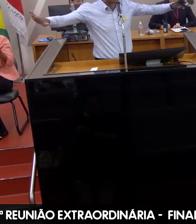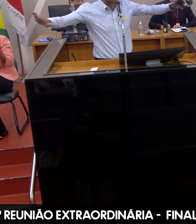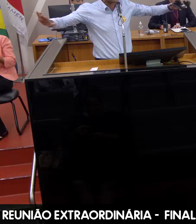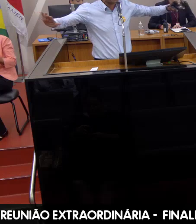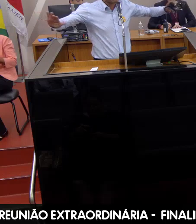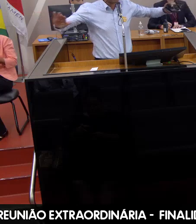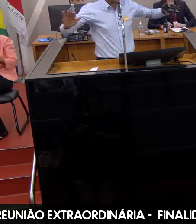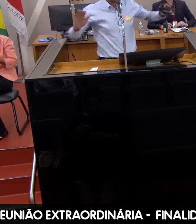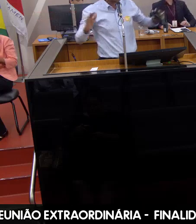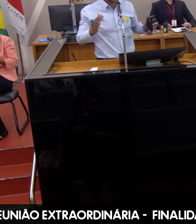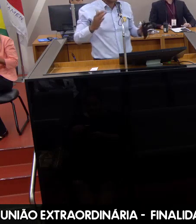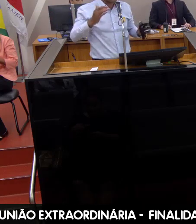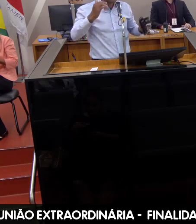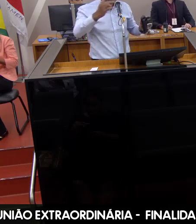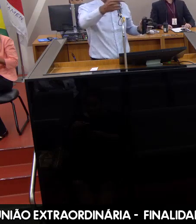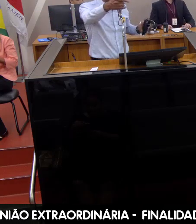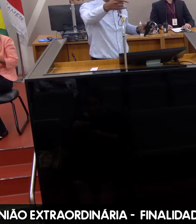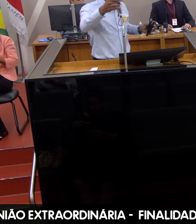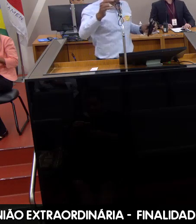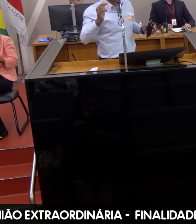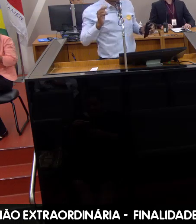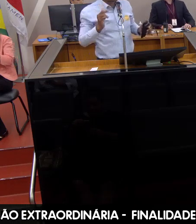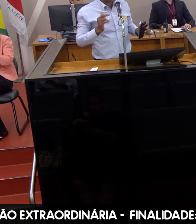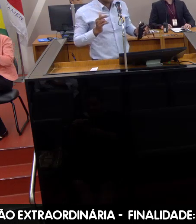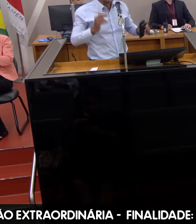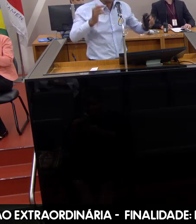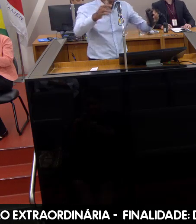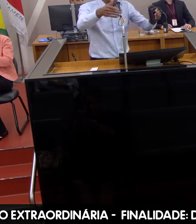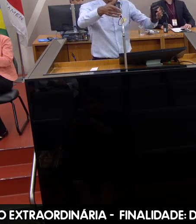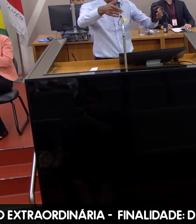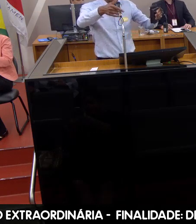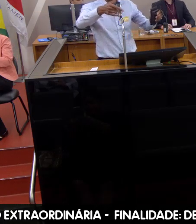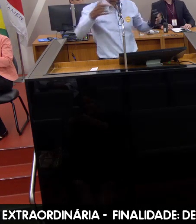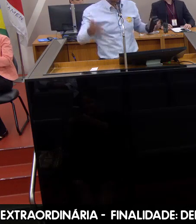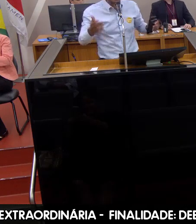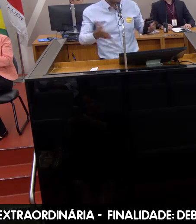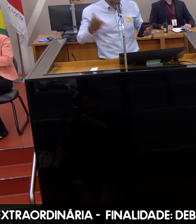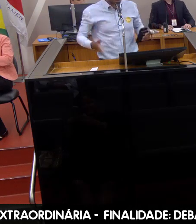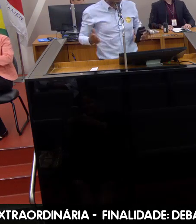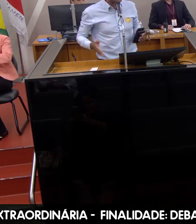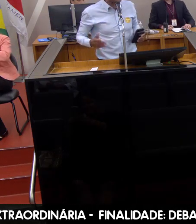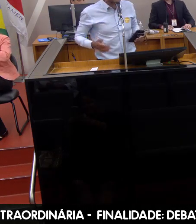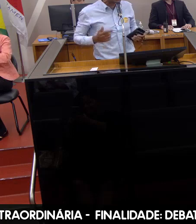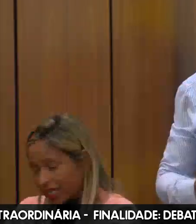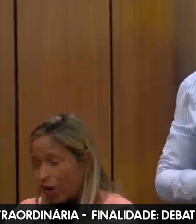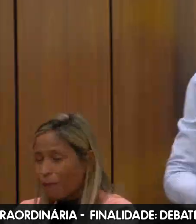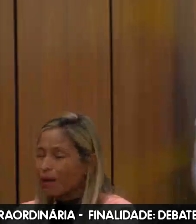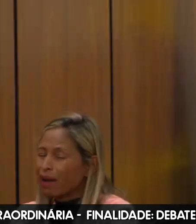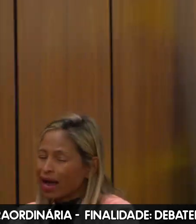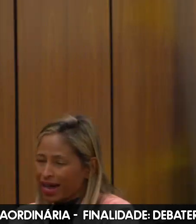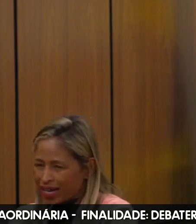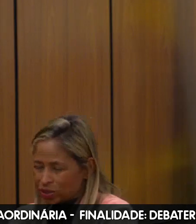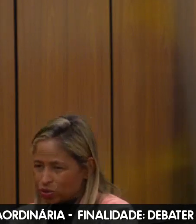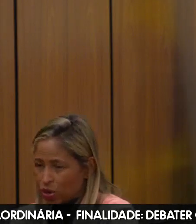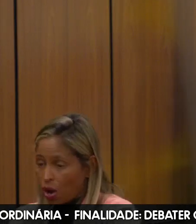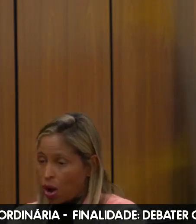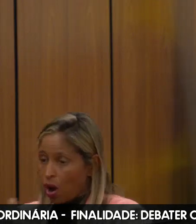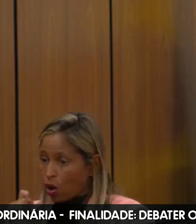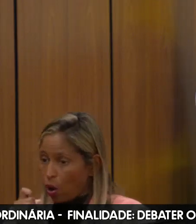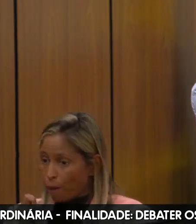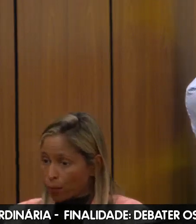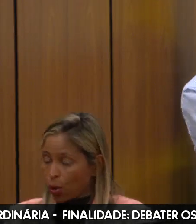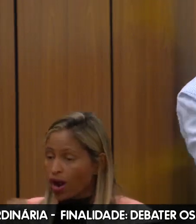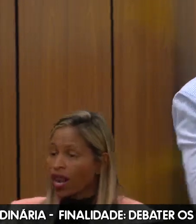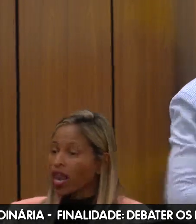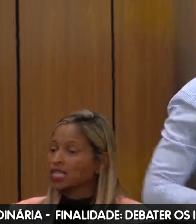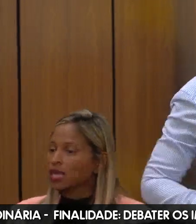nada para nós porque na medida que eu vou fazer um tratamento eles usam material de baixa qualidade mas me cobrou no orçamento